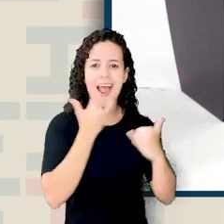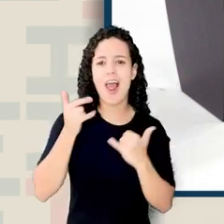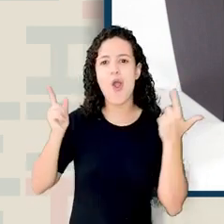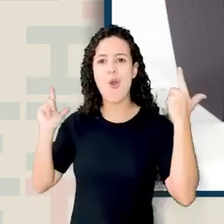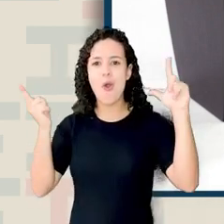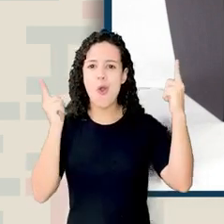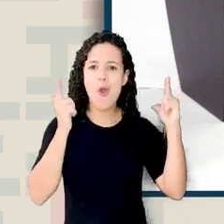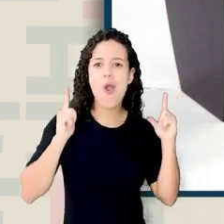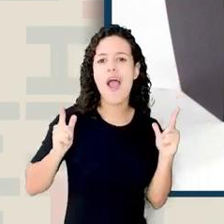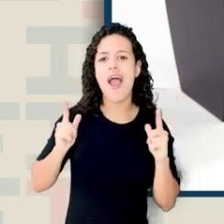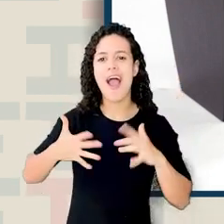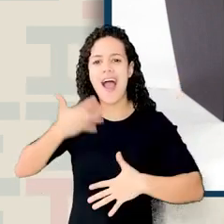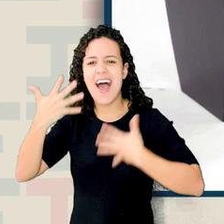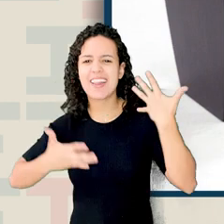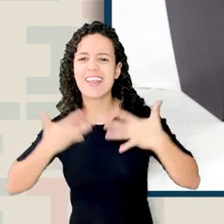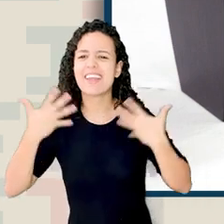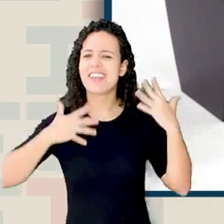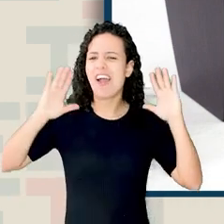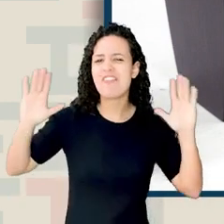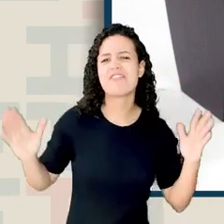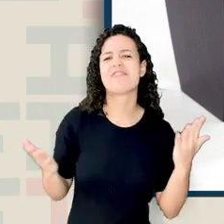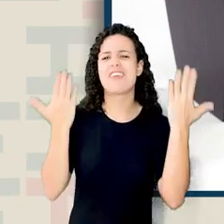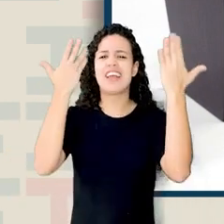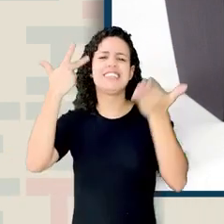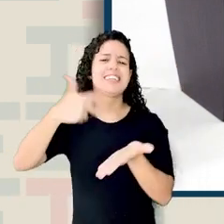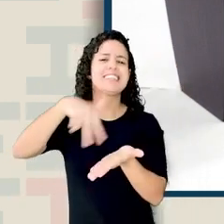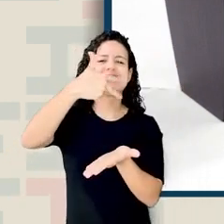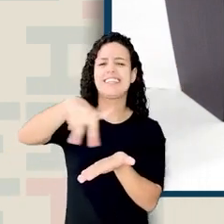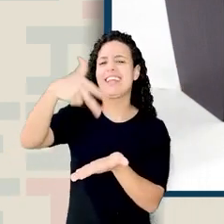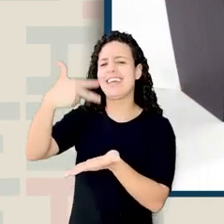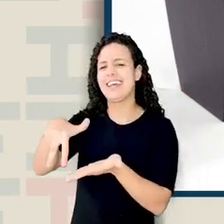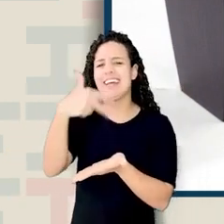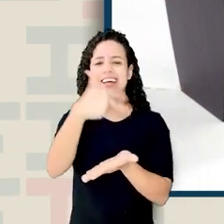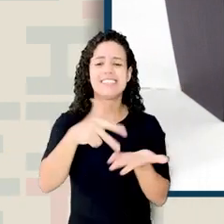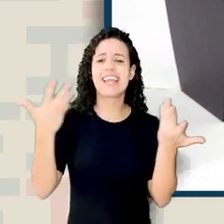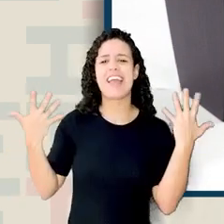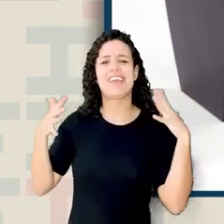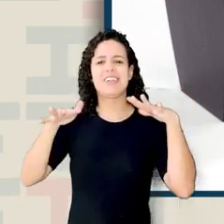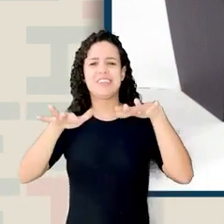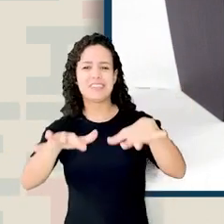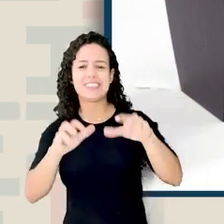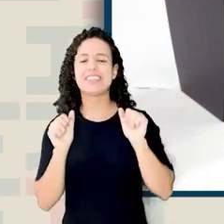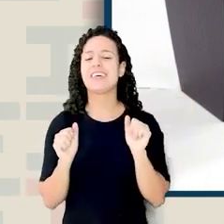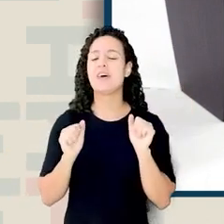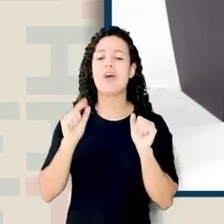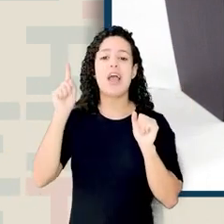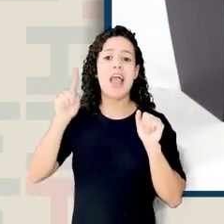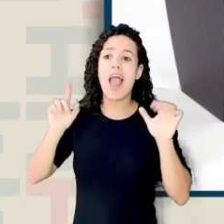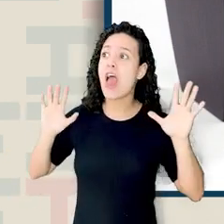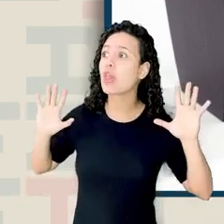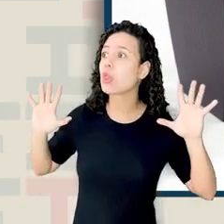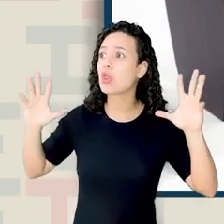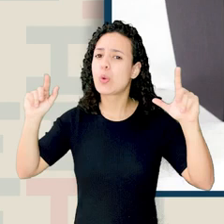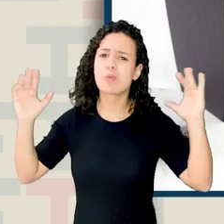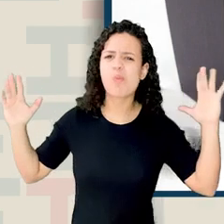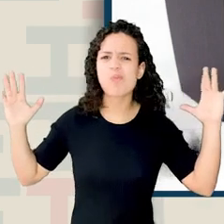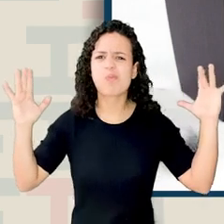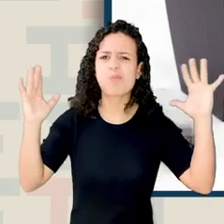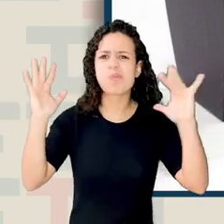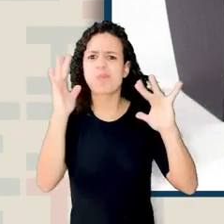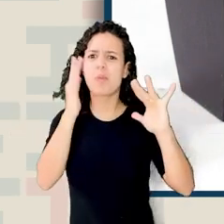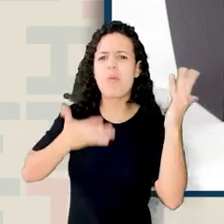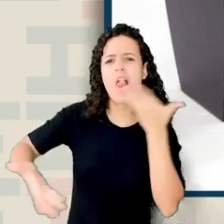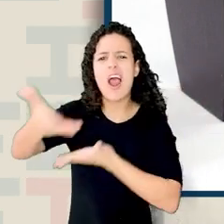é alegria, é festividade, é dançar, é inclusão, é trazer todos e todas para dentro dessa